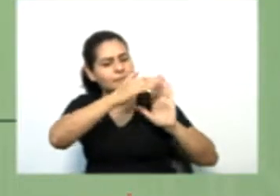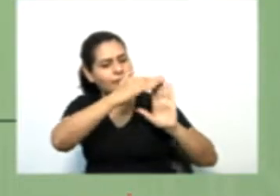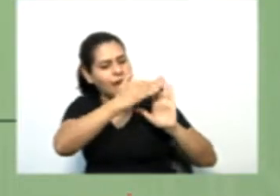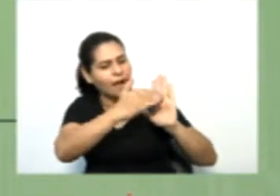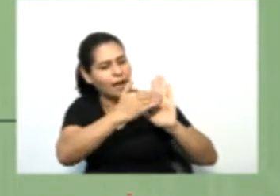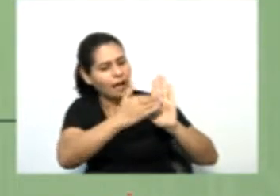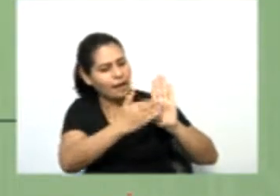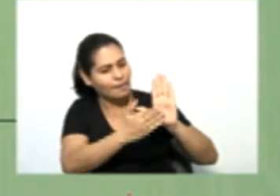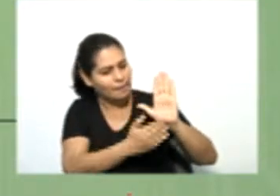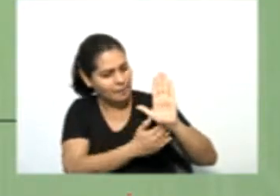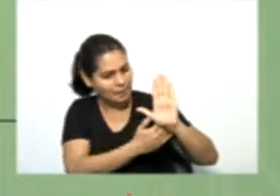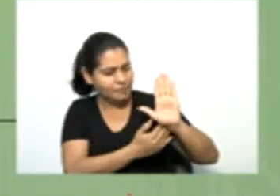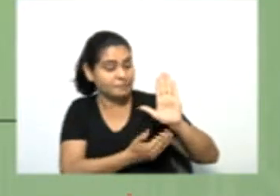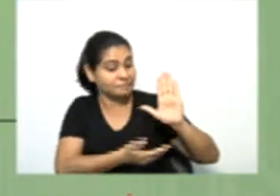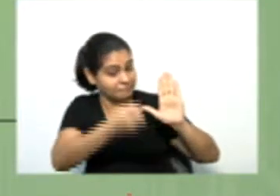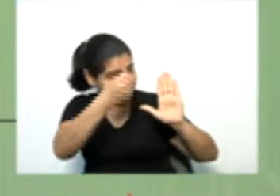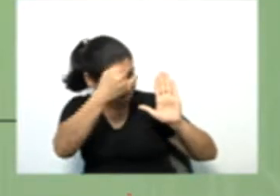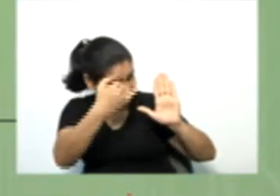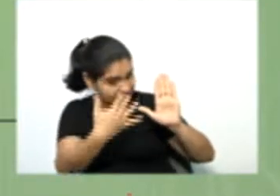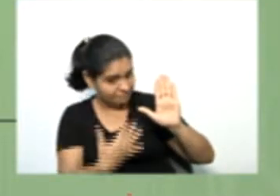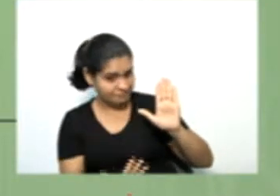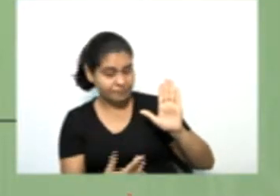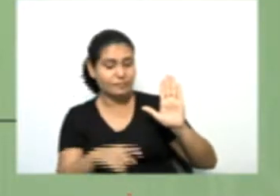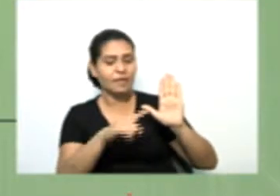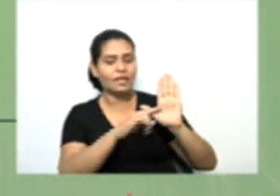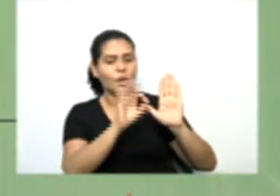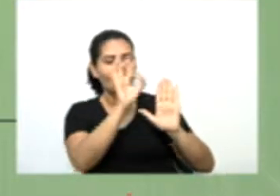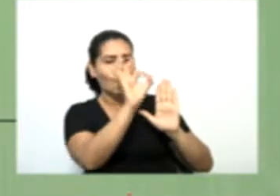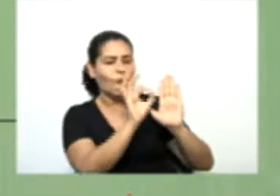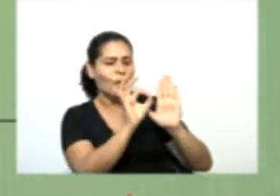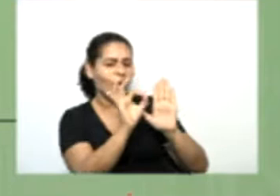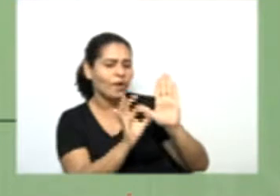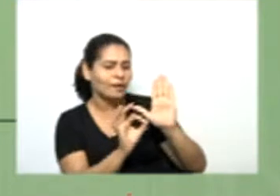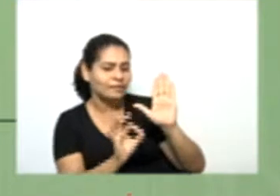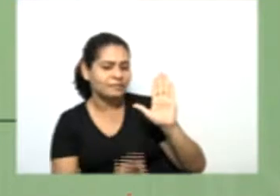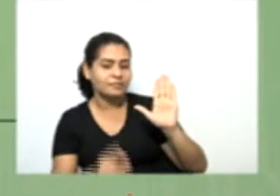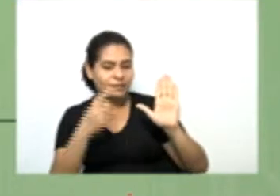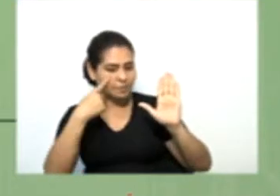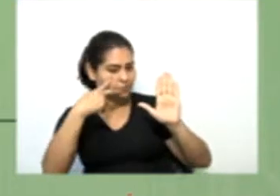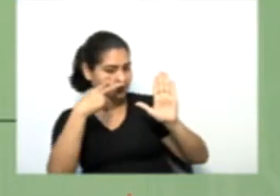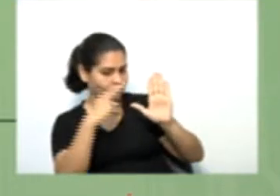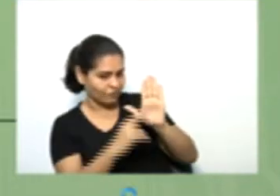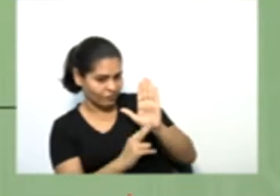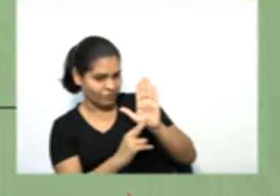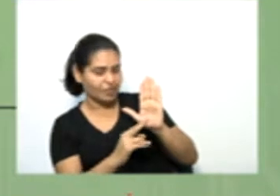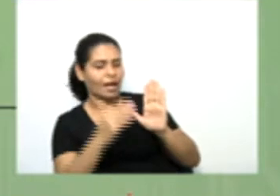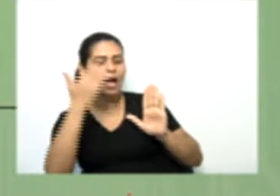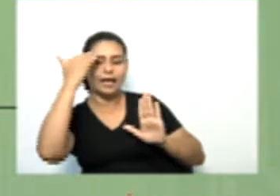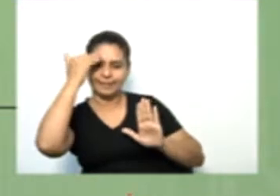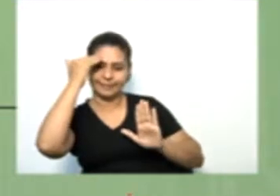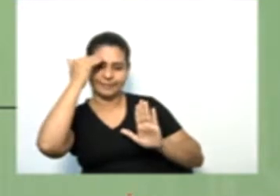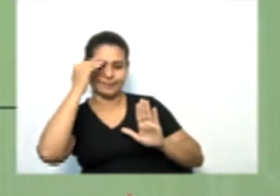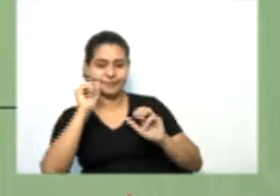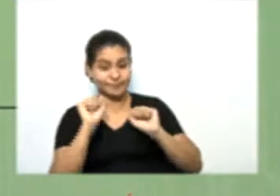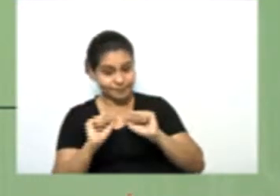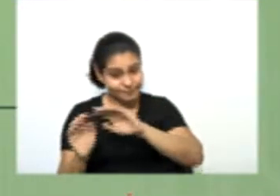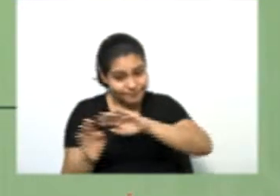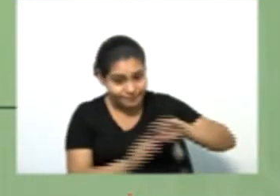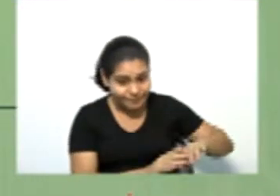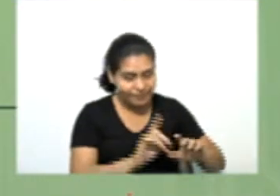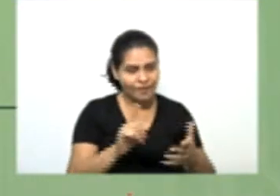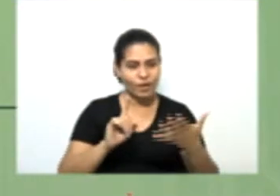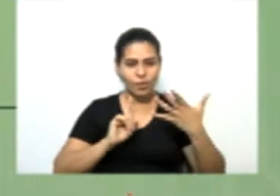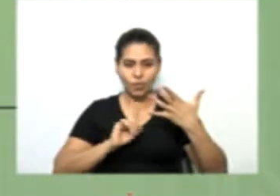forma gradativa e ordenada para que ele consiga entender. E o